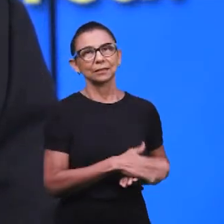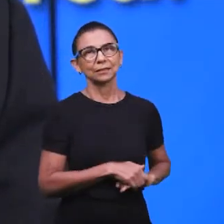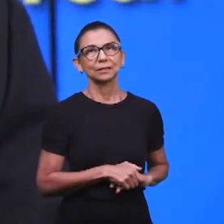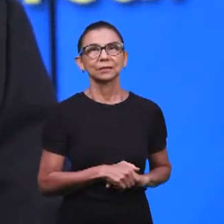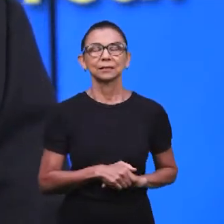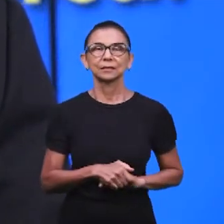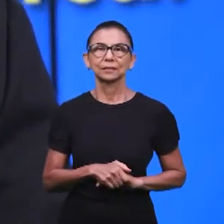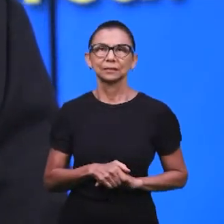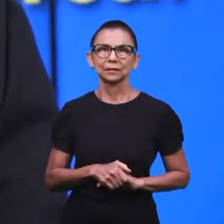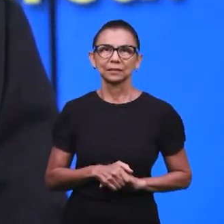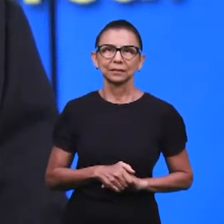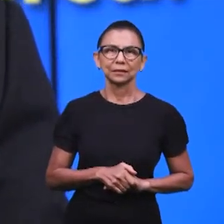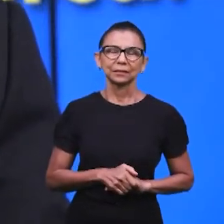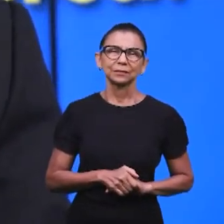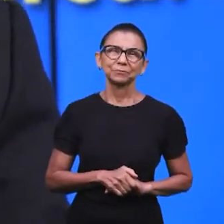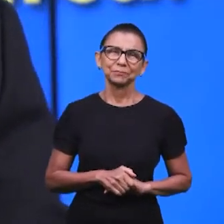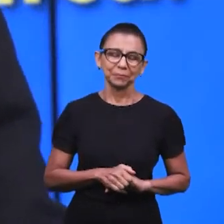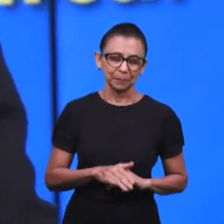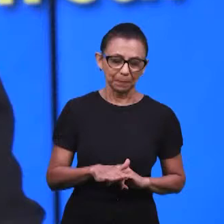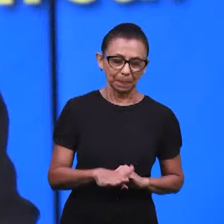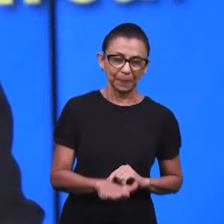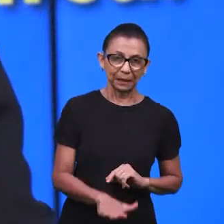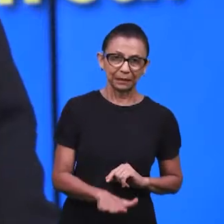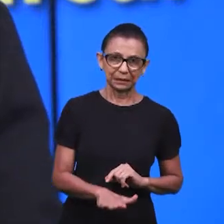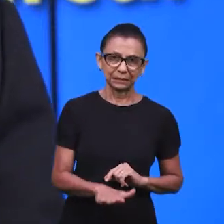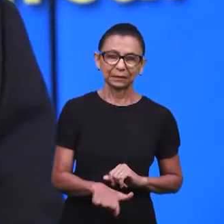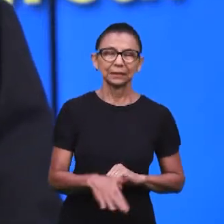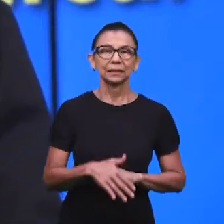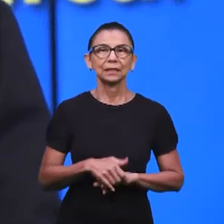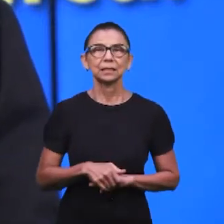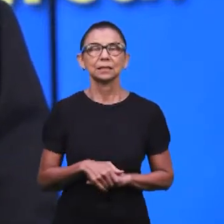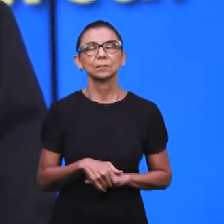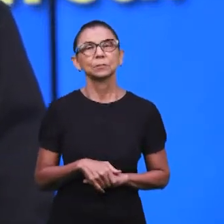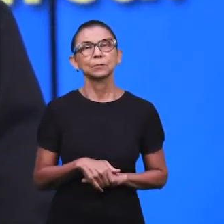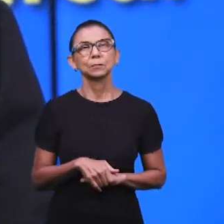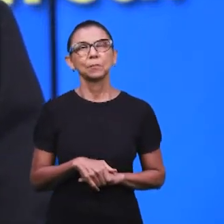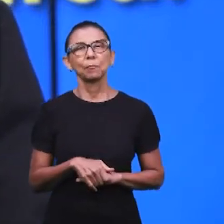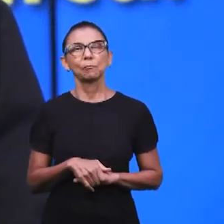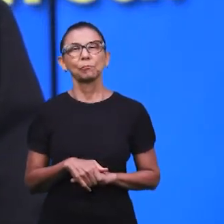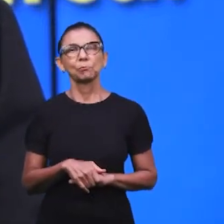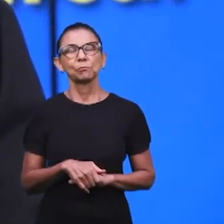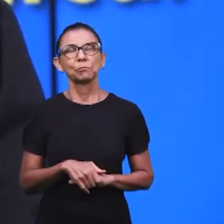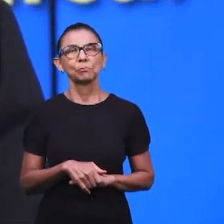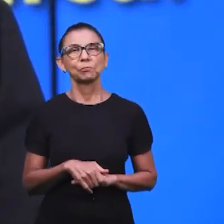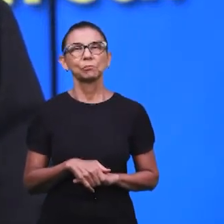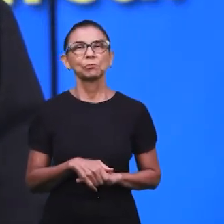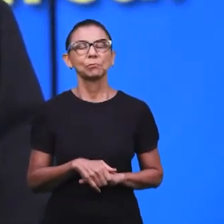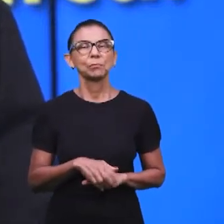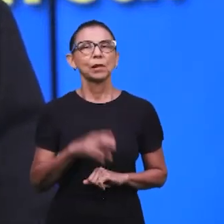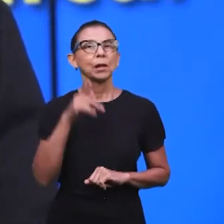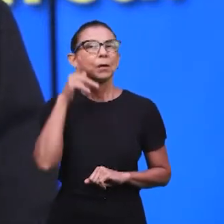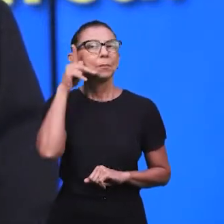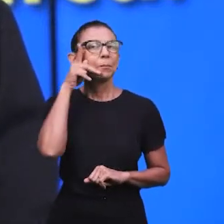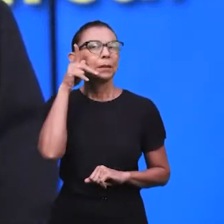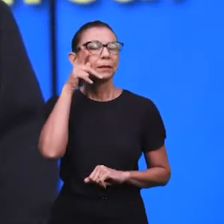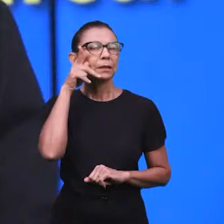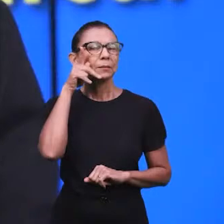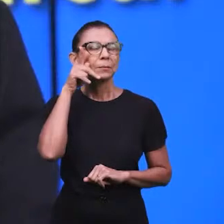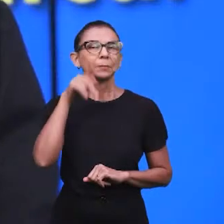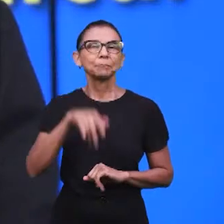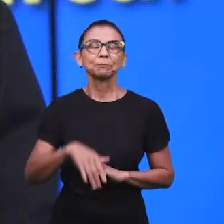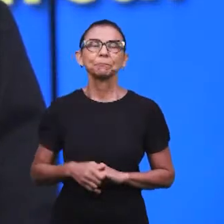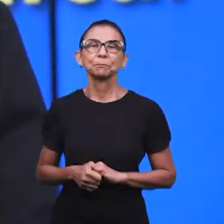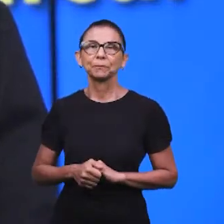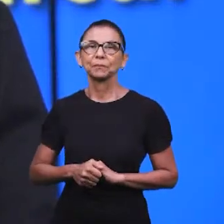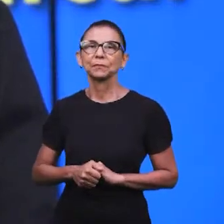crianças intermediários lá de Paraíba, da nossa igreja lá em Bahia, essa resposta foi muito boa. O Espírito